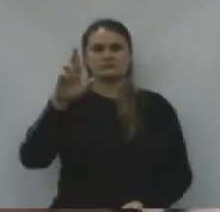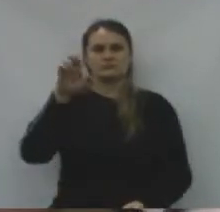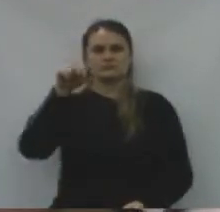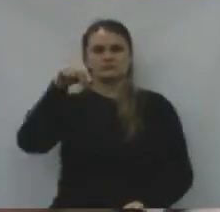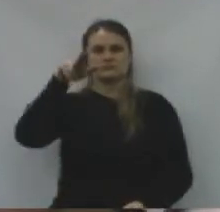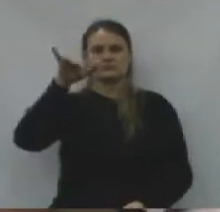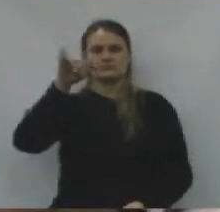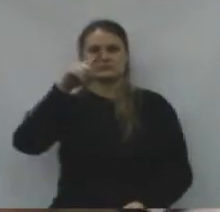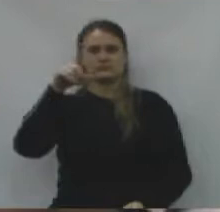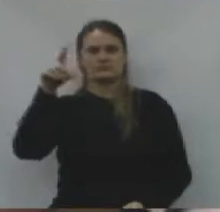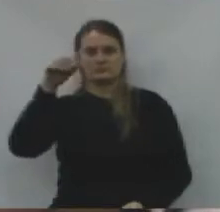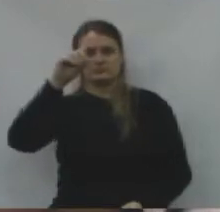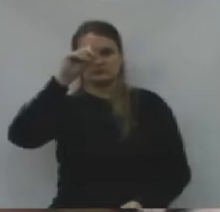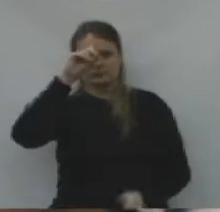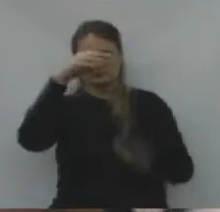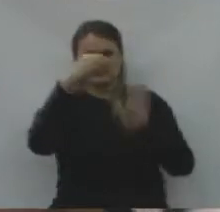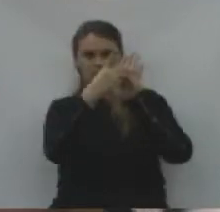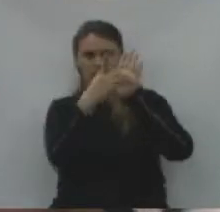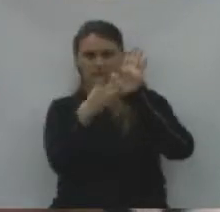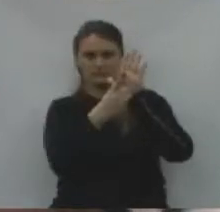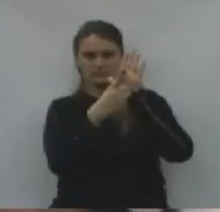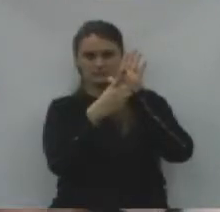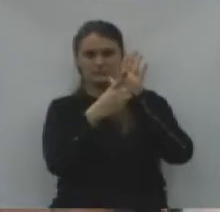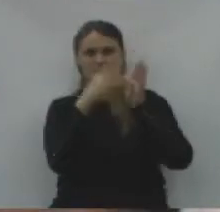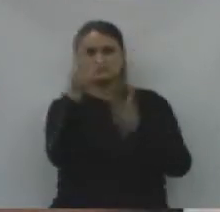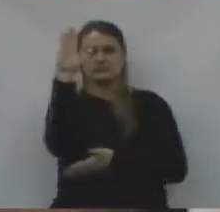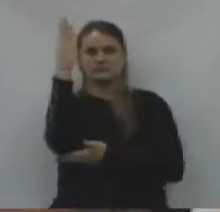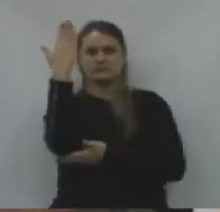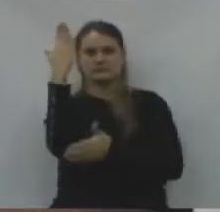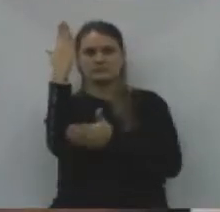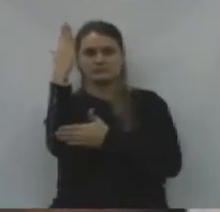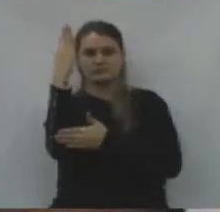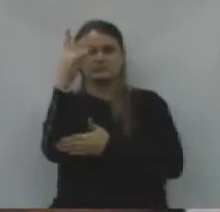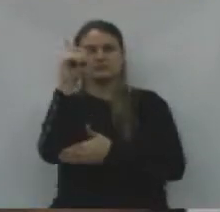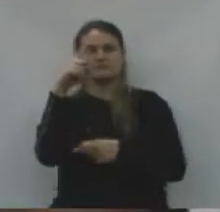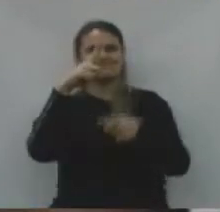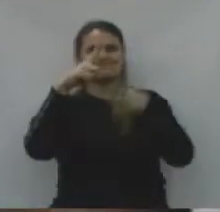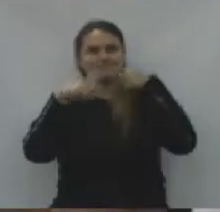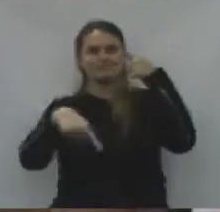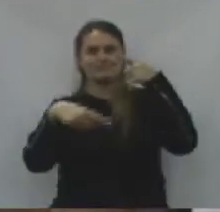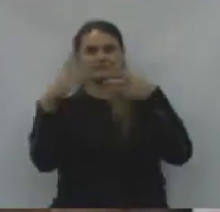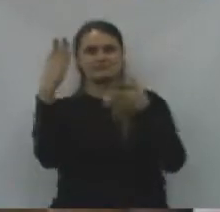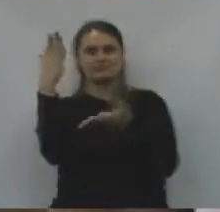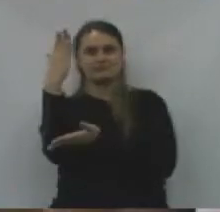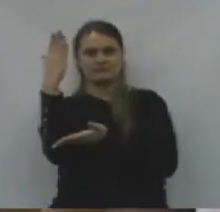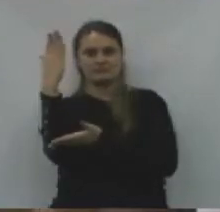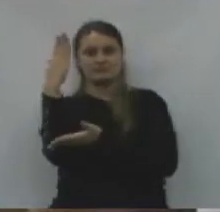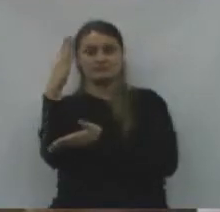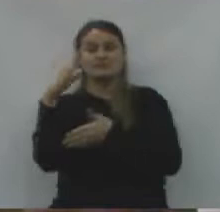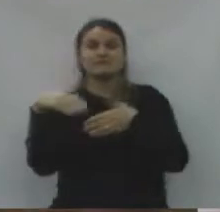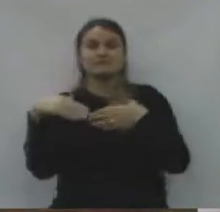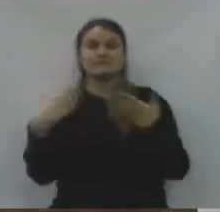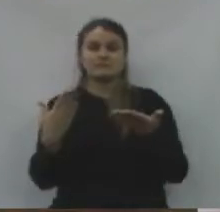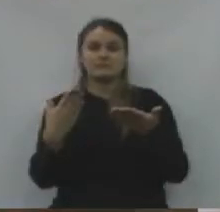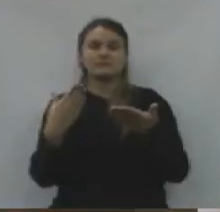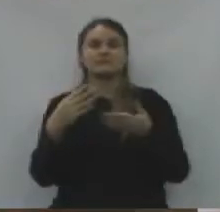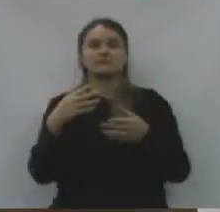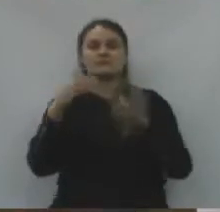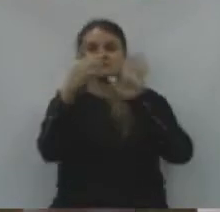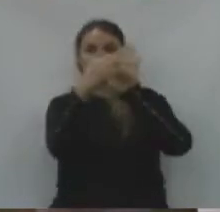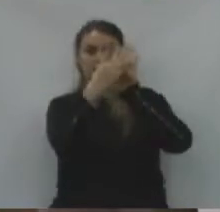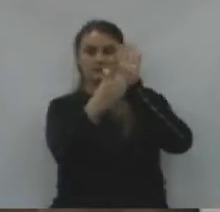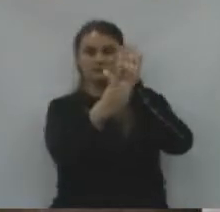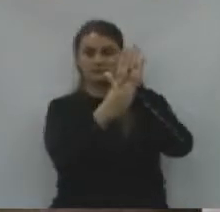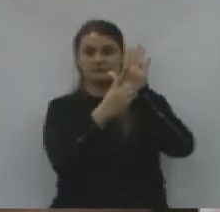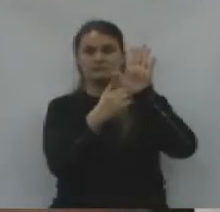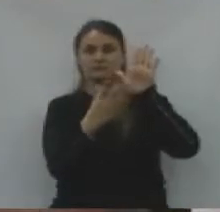que a bracatinga era nativa e era proibido o corte automaticamente esse decreto